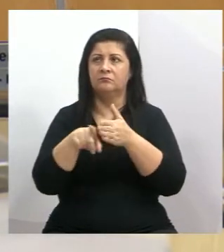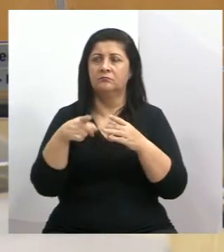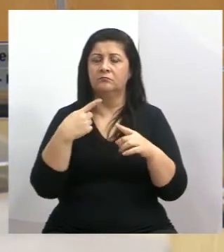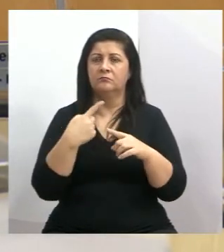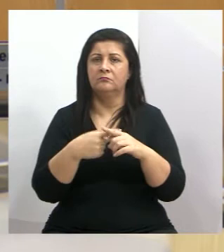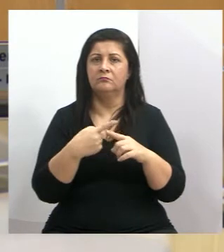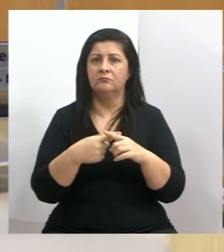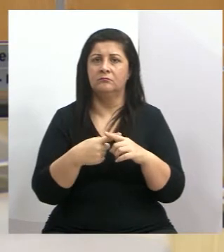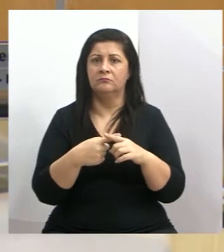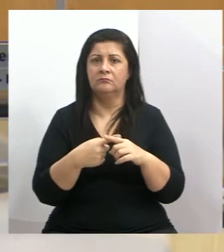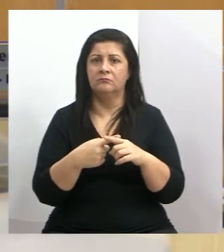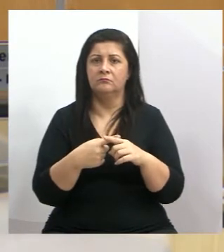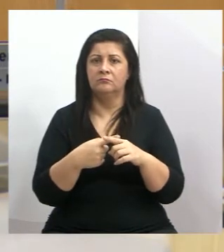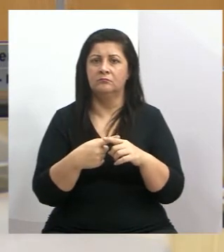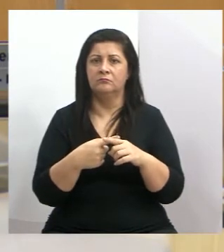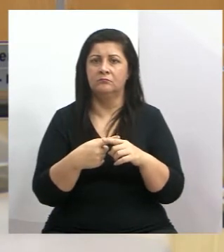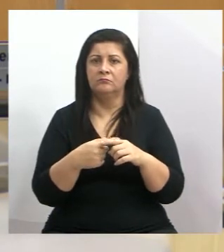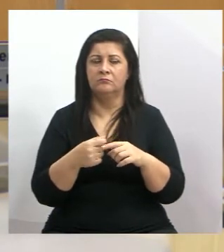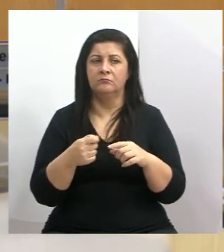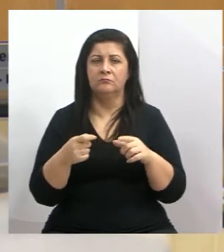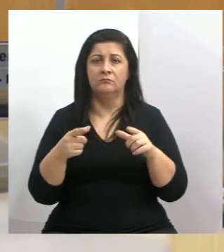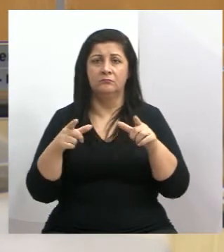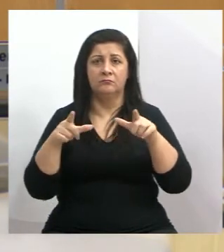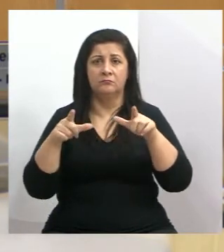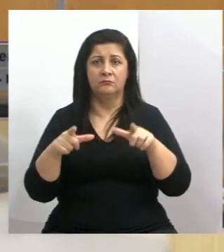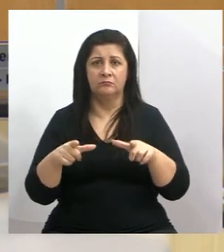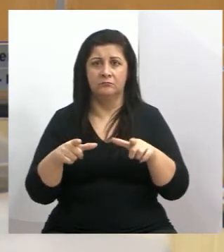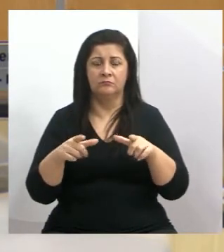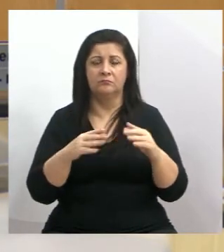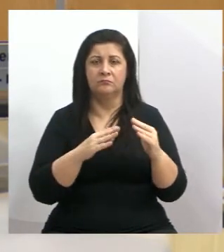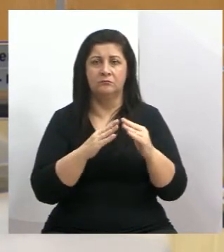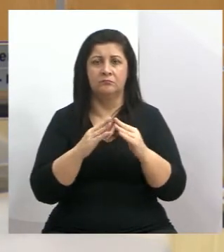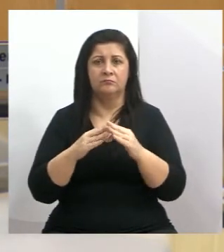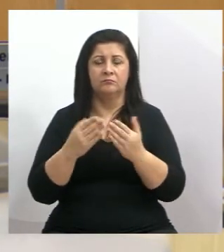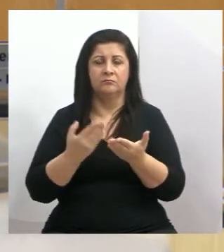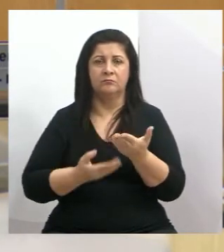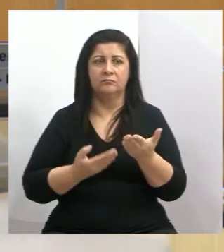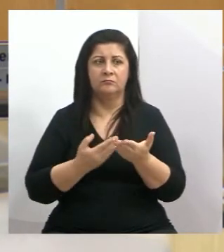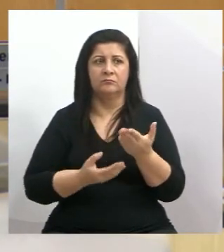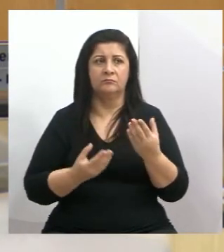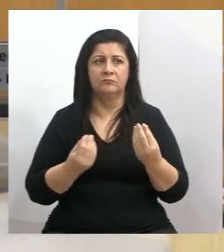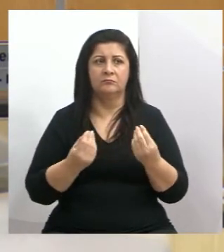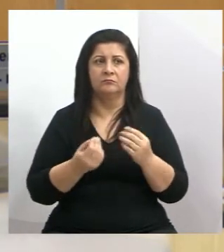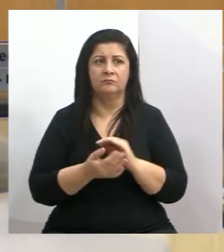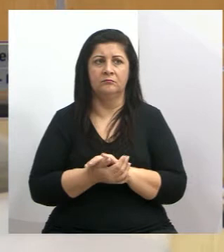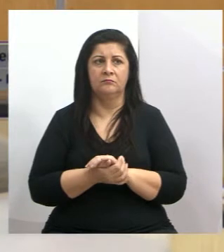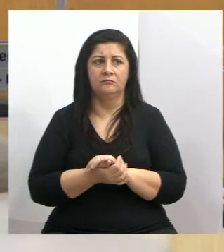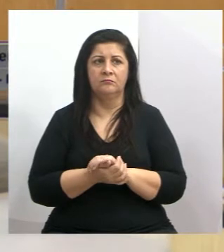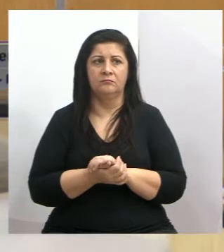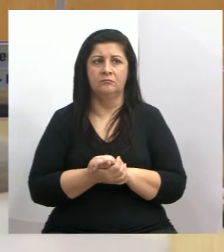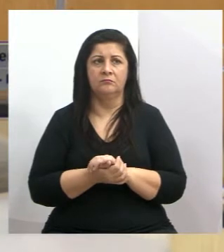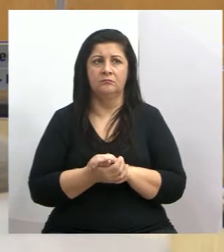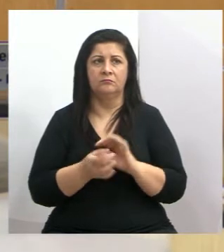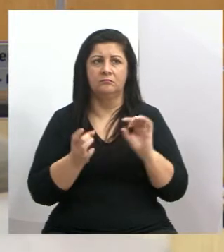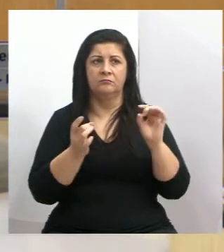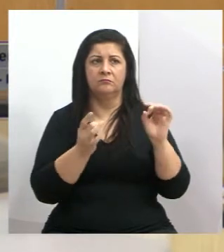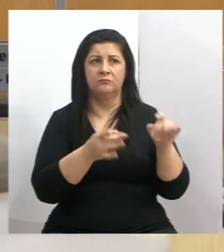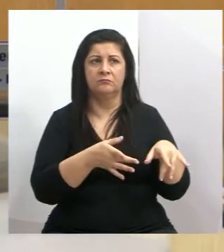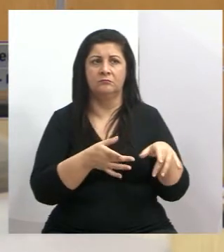sido muito prejudicada e abandonada